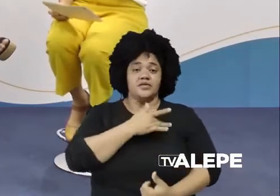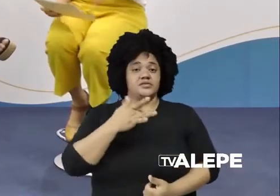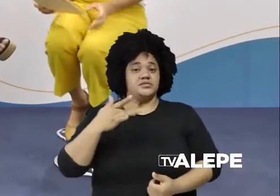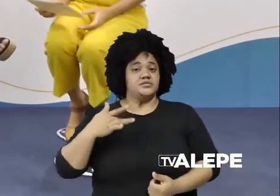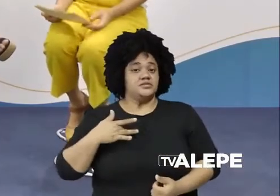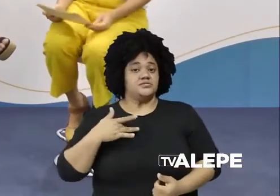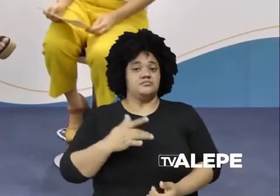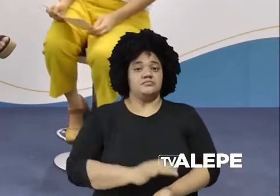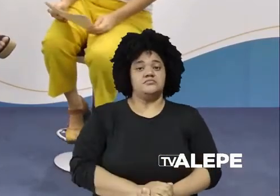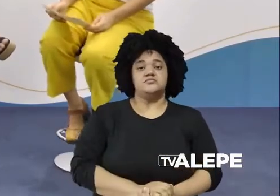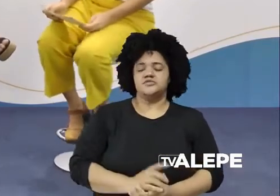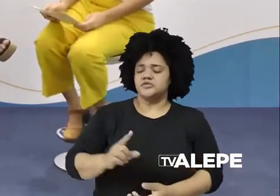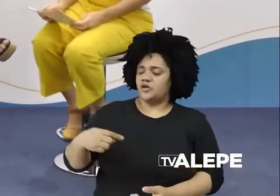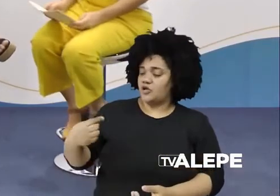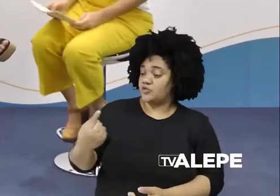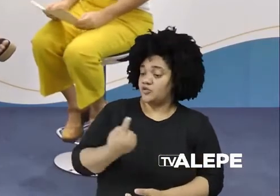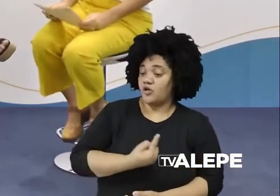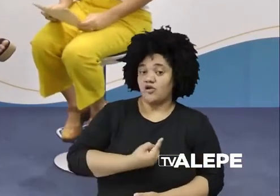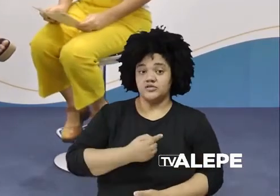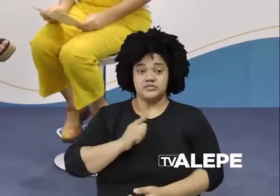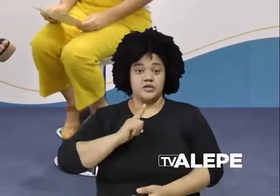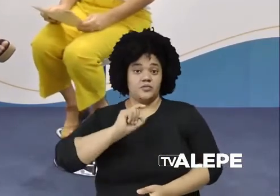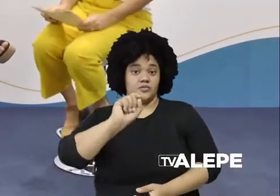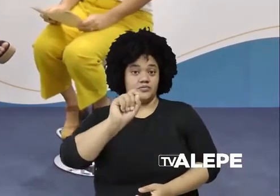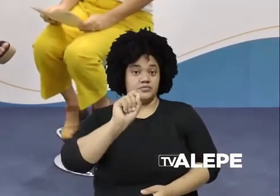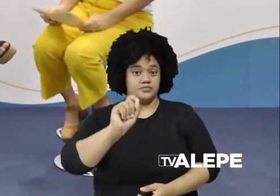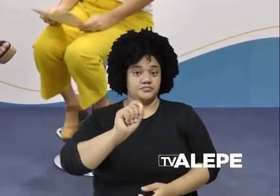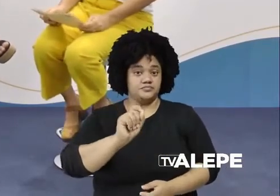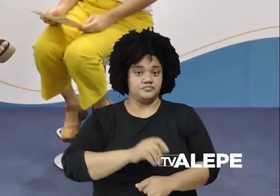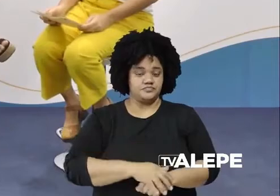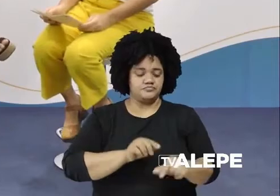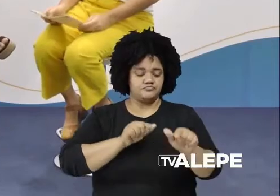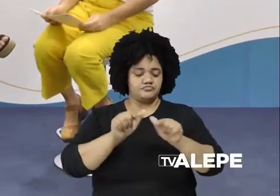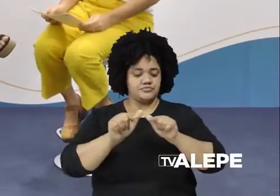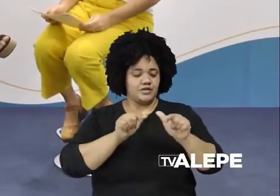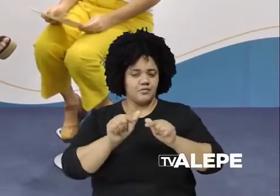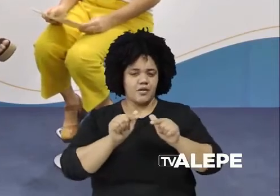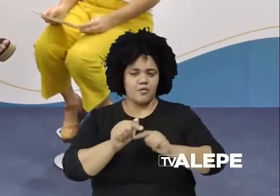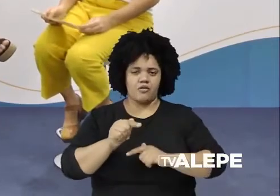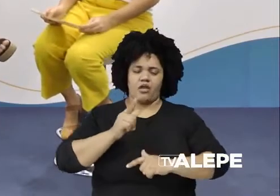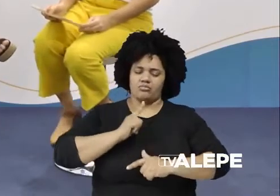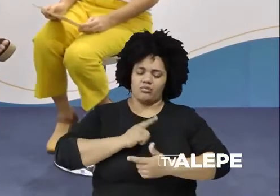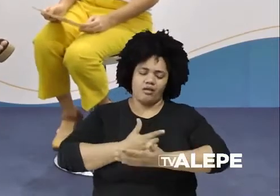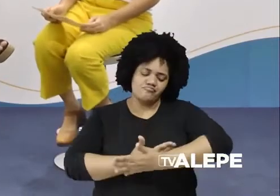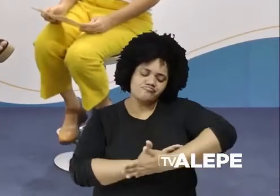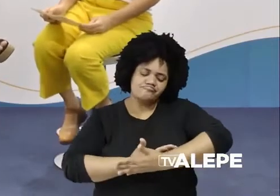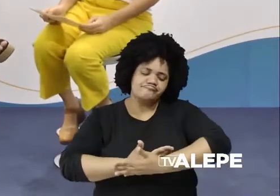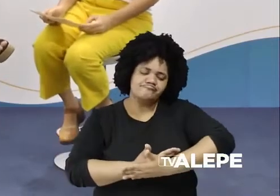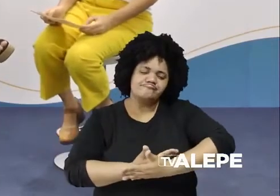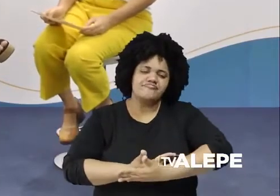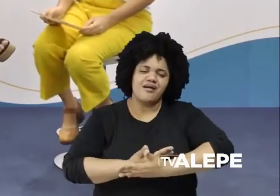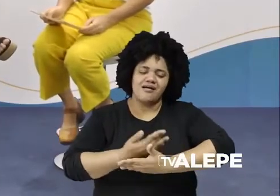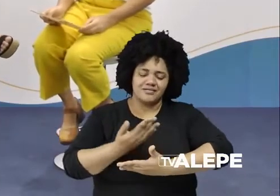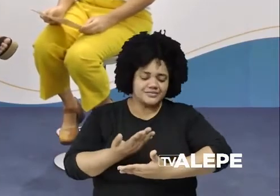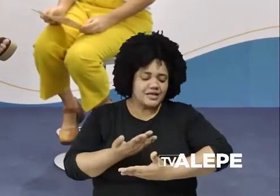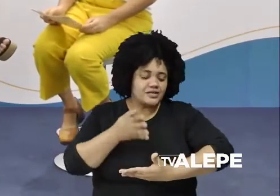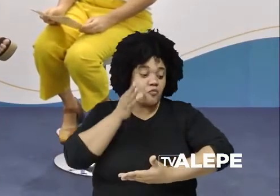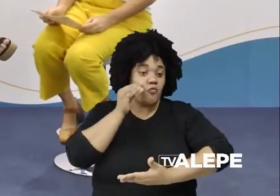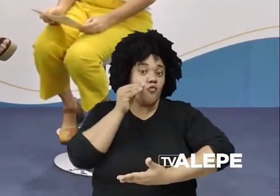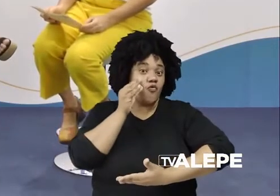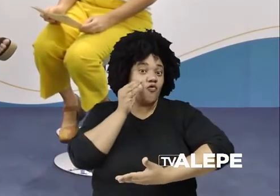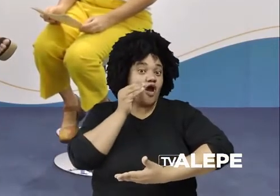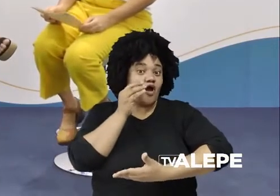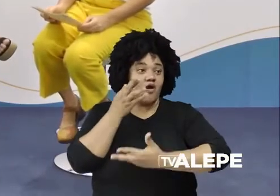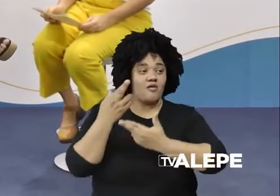Saúde. E nós temos aqui, trabalhamos com a primeira infância, então temos toda a curiosidade, né,